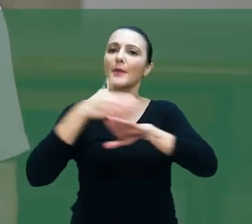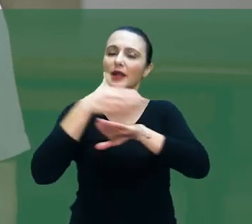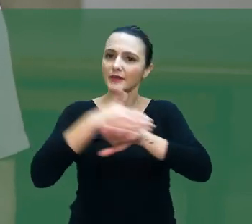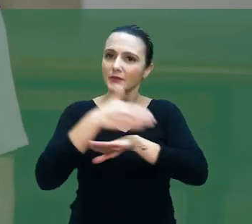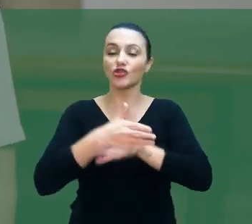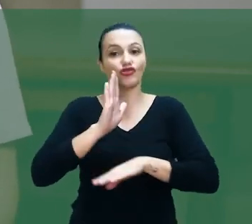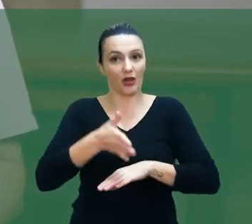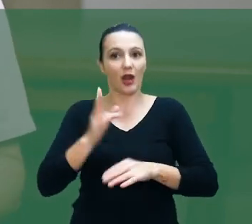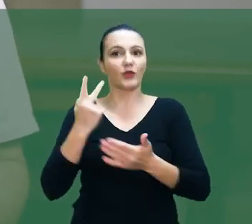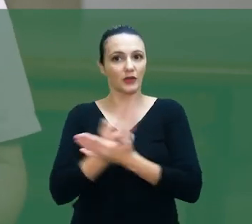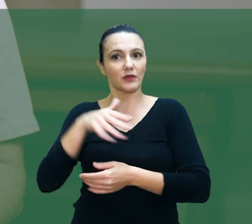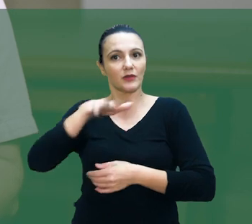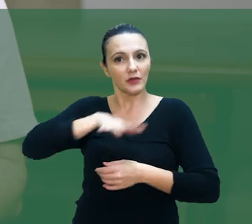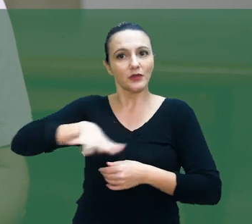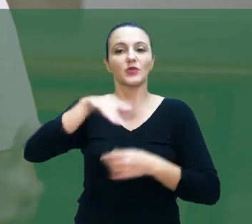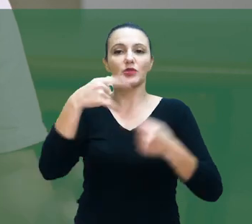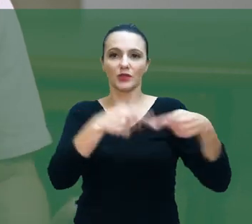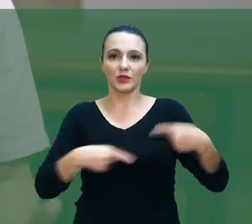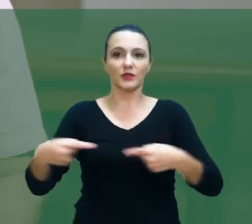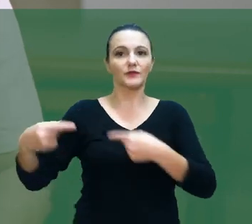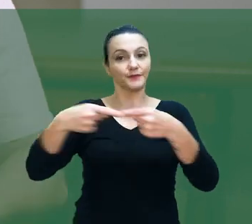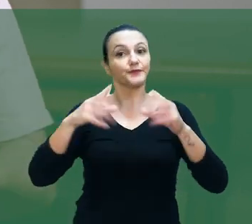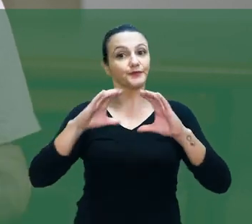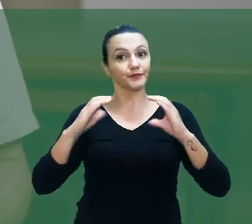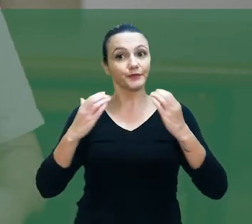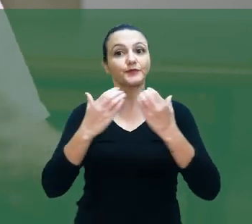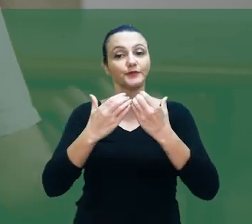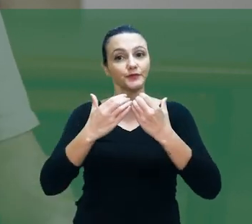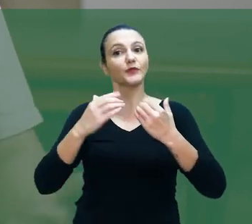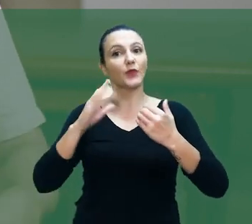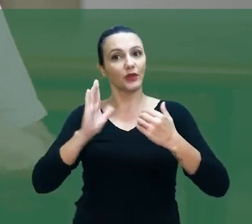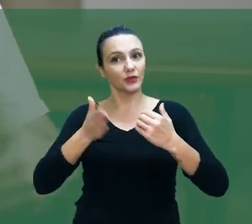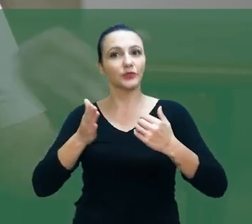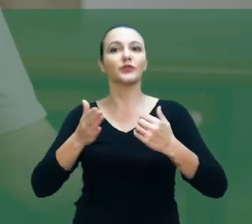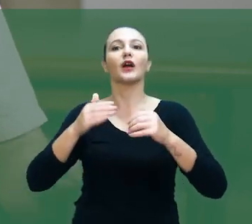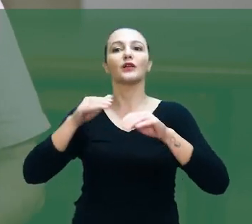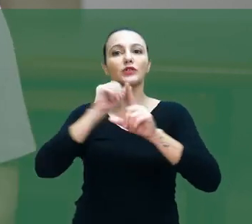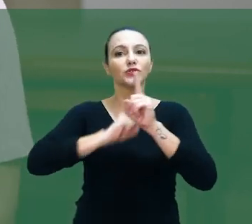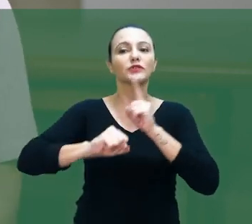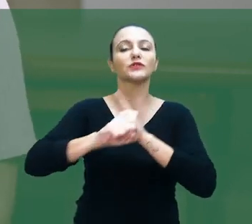está acontecendo, né? No âmbito aí das discussões disso no Congresso, muitos especialistas são chamados, a